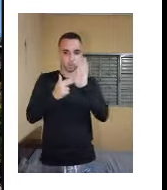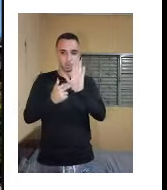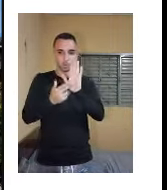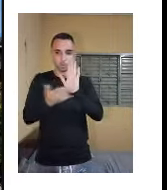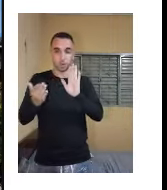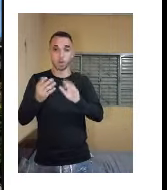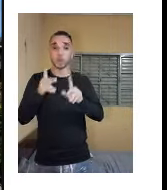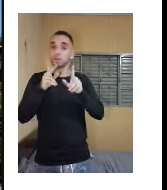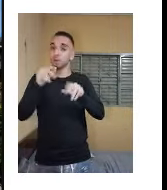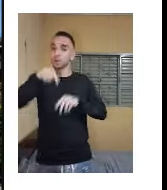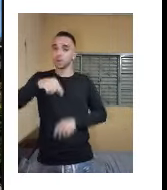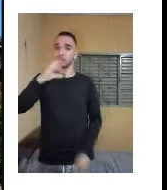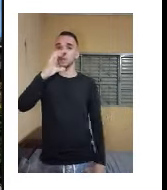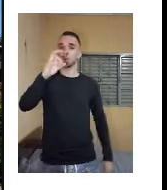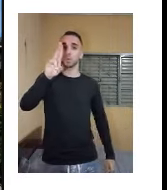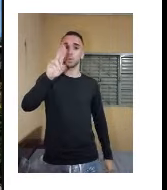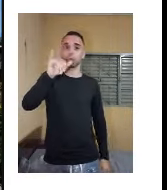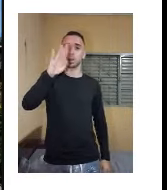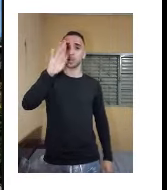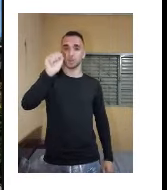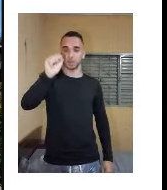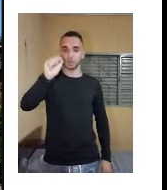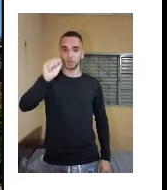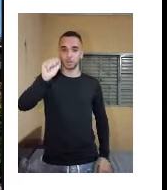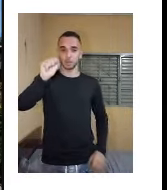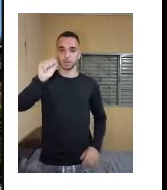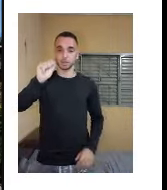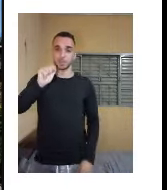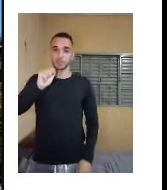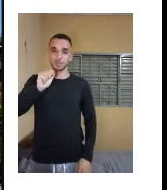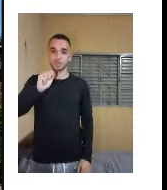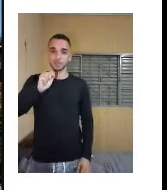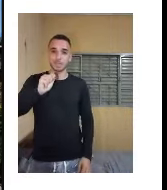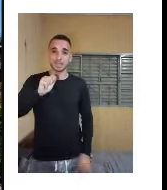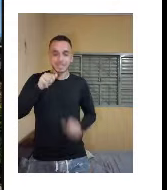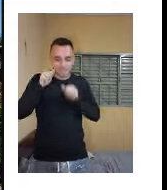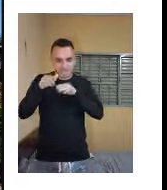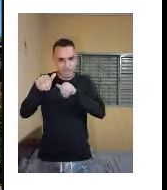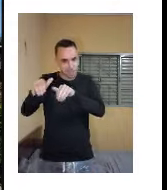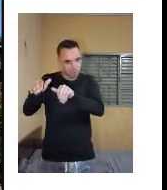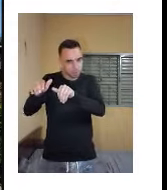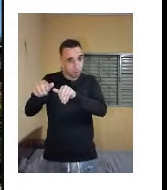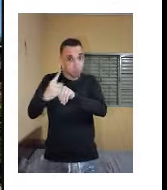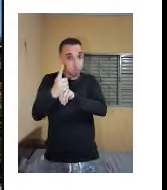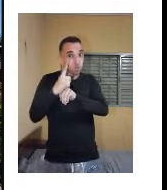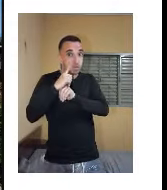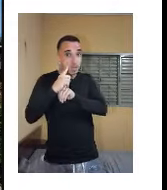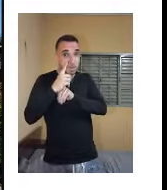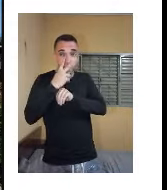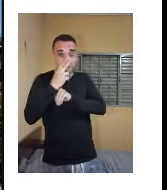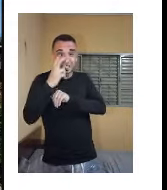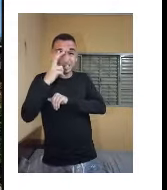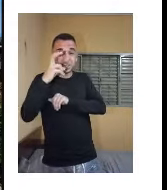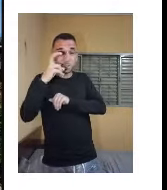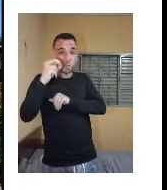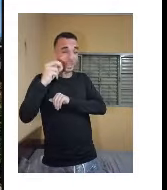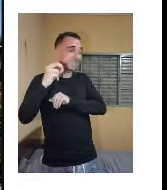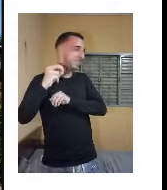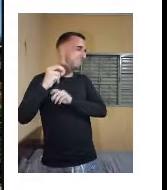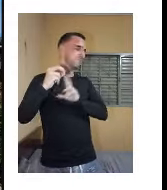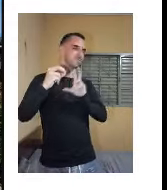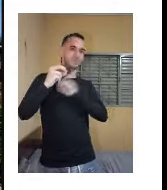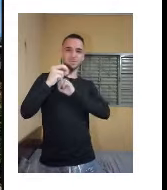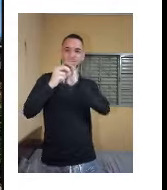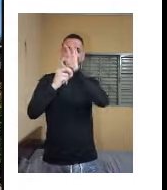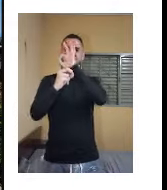temperatura em setembro, em um único dia, chegou a 50 graus Celsius, ou seja, um recorde que não